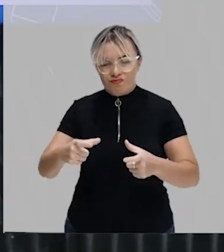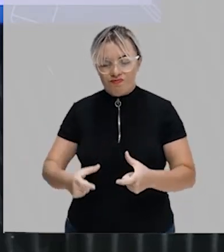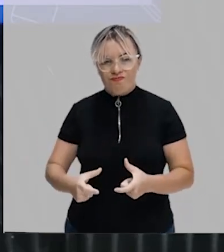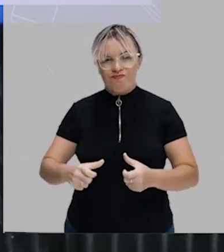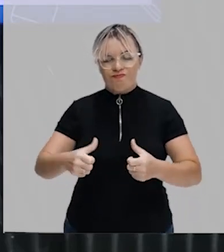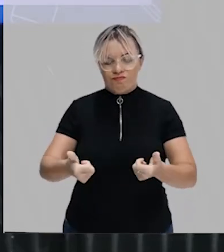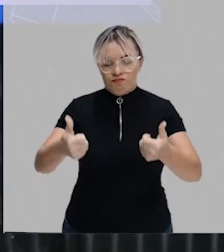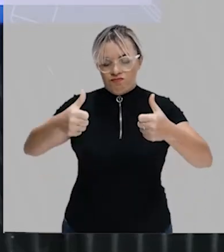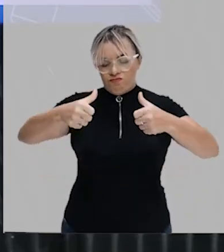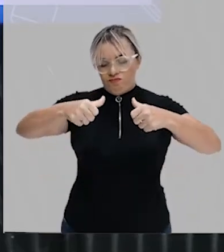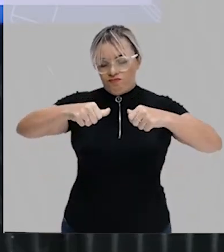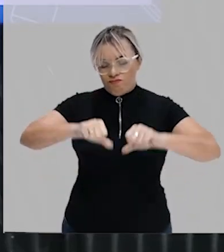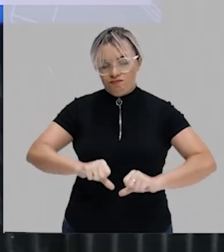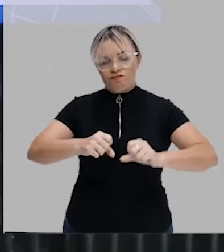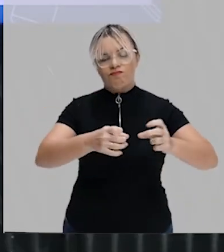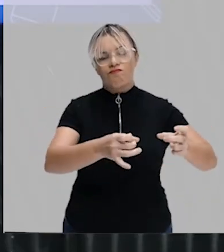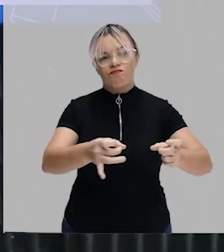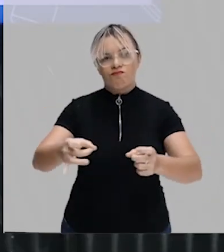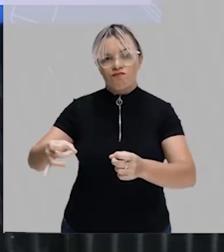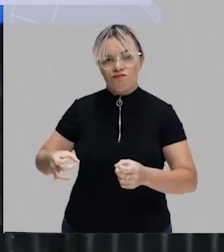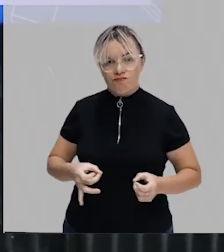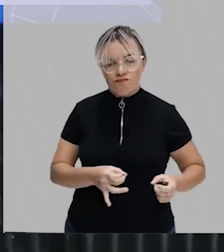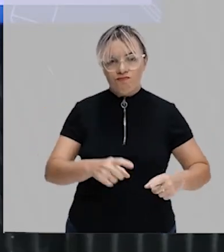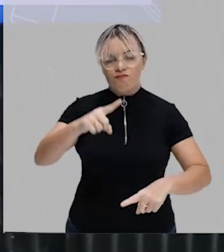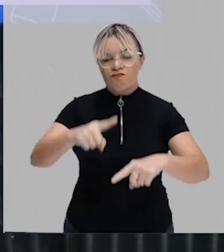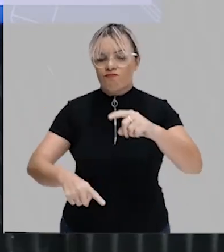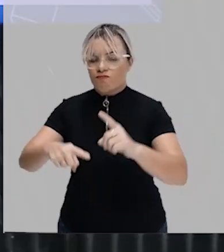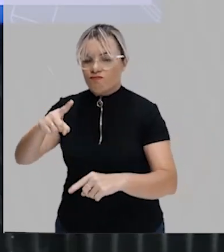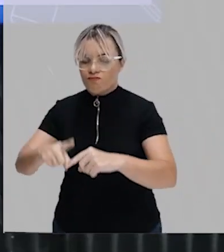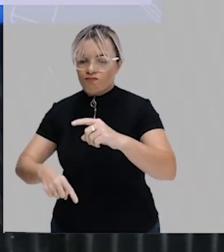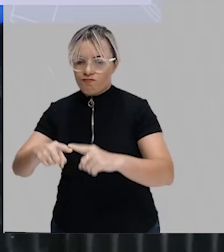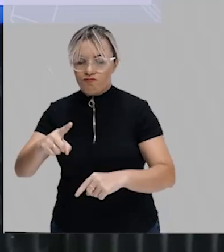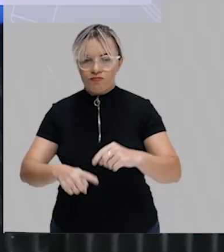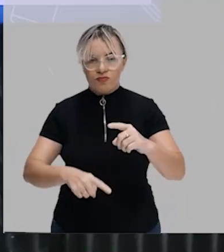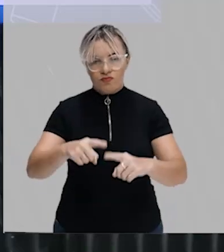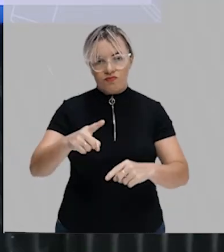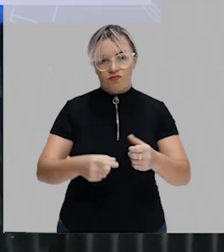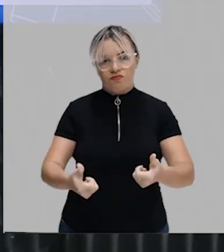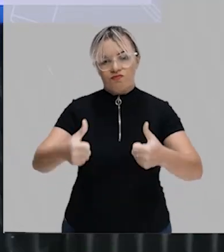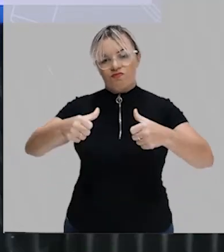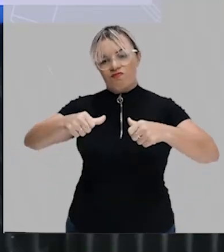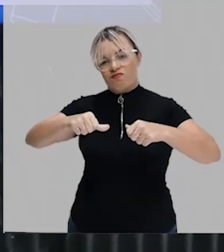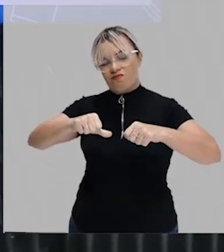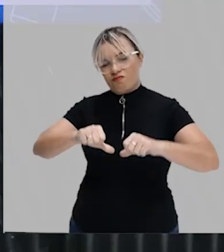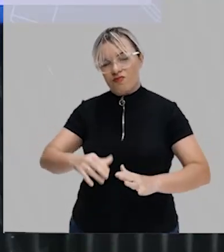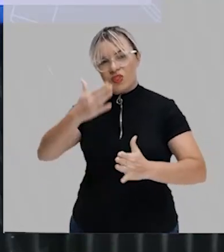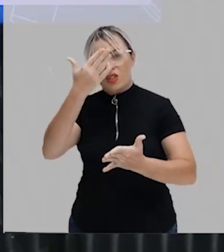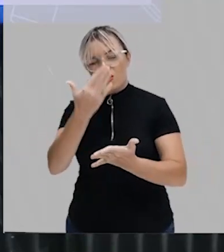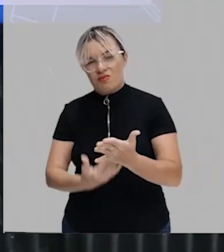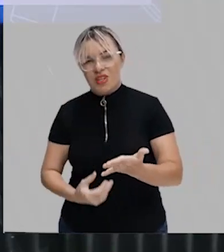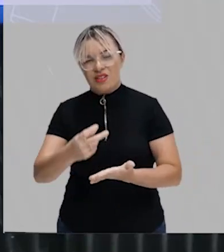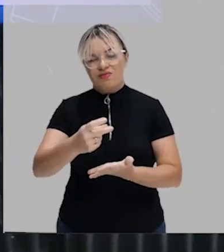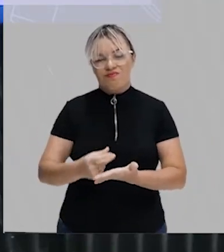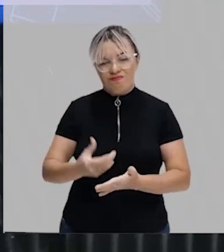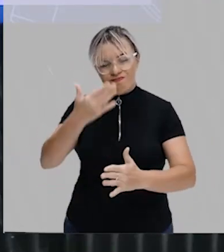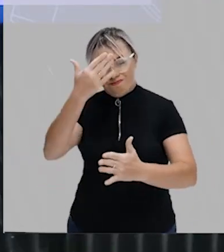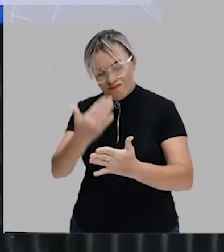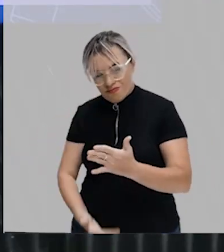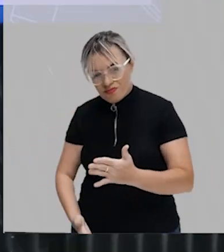de especiarias e artigos de luxo na Ásia, nas Índias, a crise do